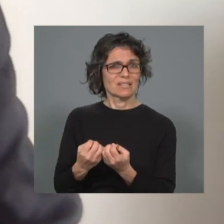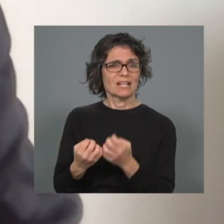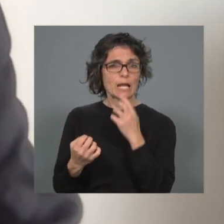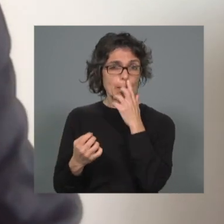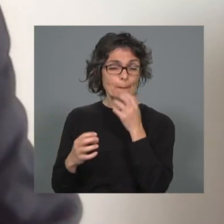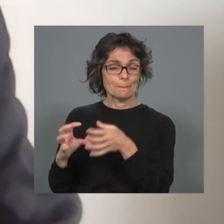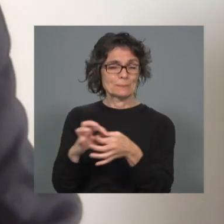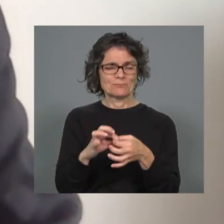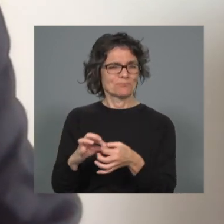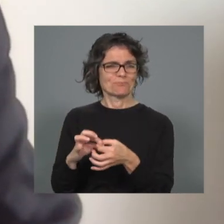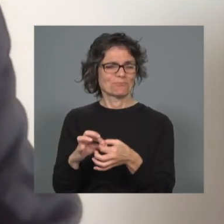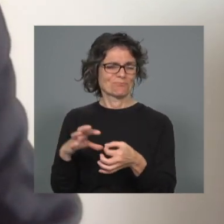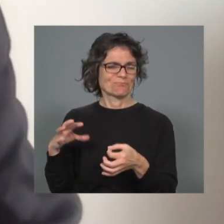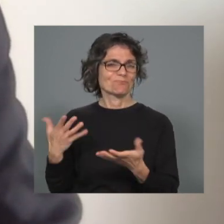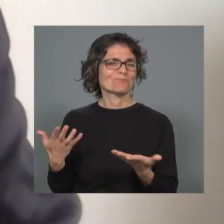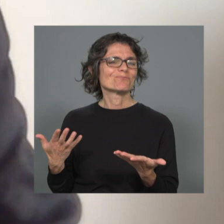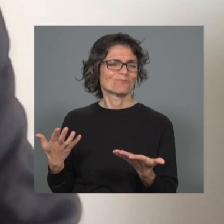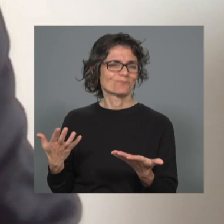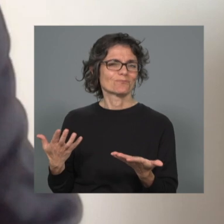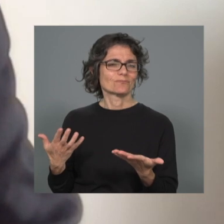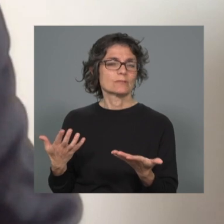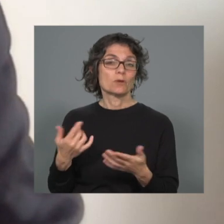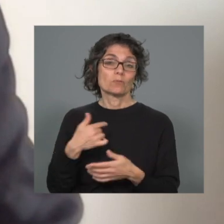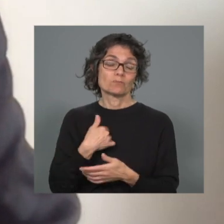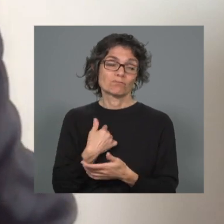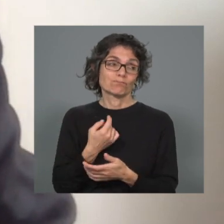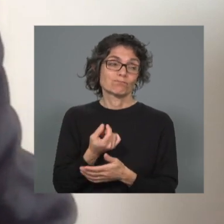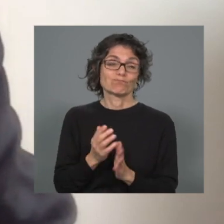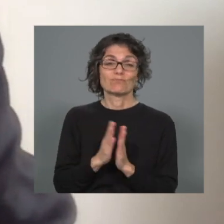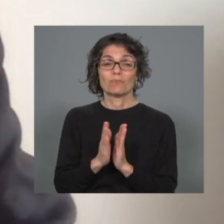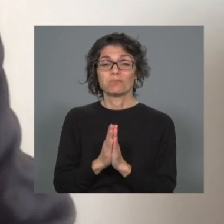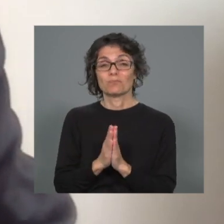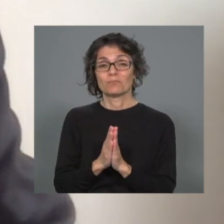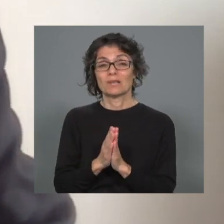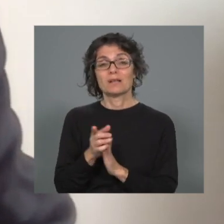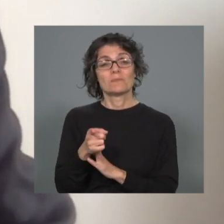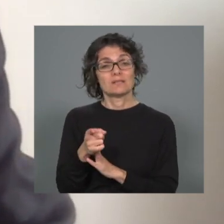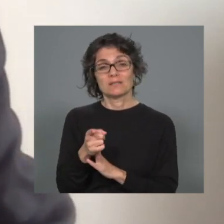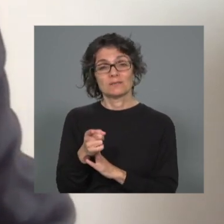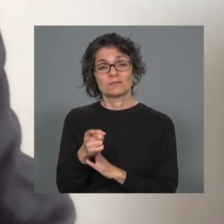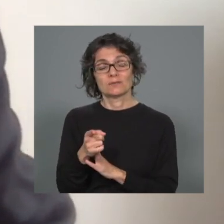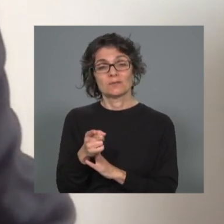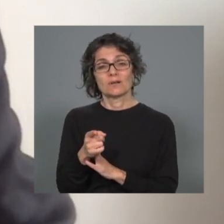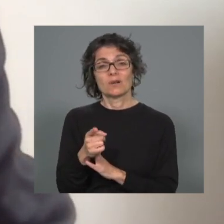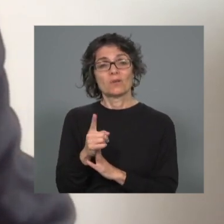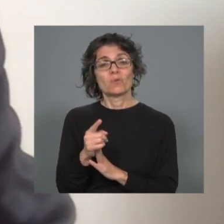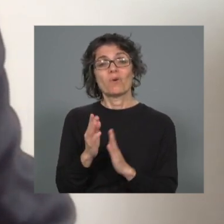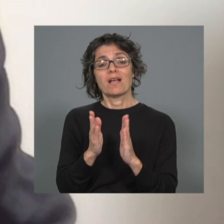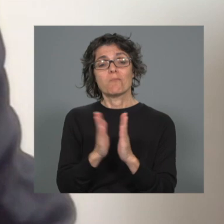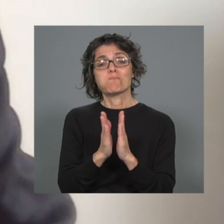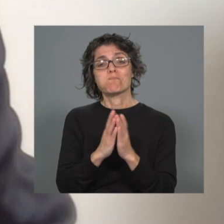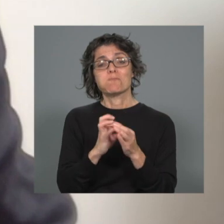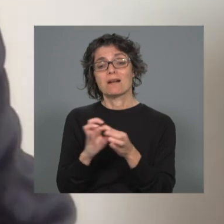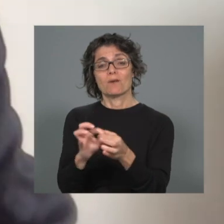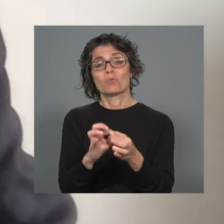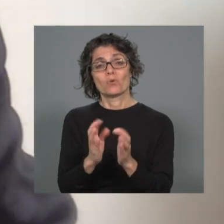porque cheira-lhes um pouco a religioso, mas a fraternidade é independentemente da confissão religiosa que cada um